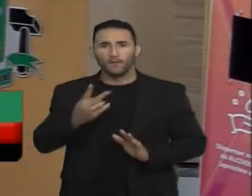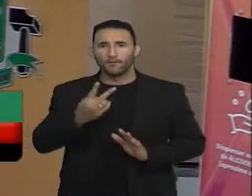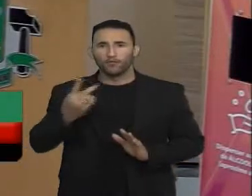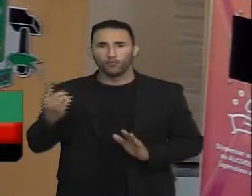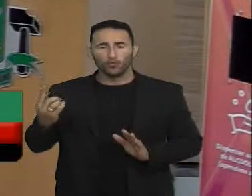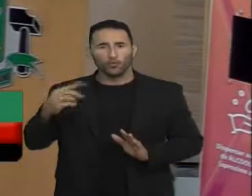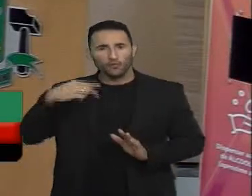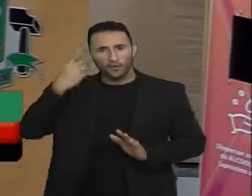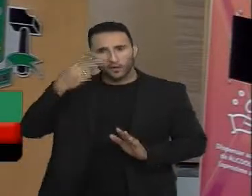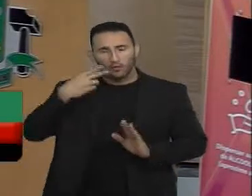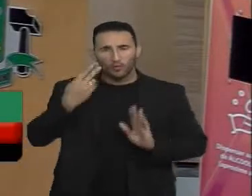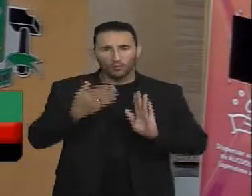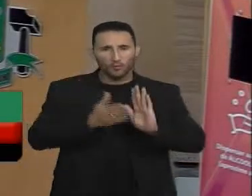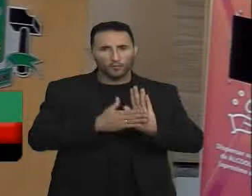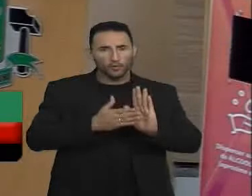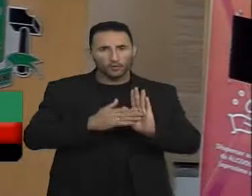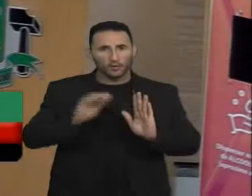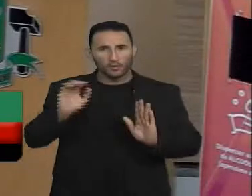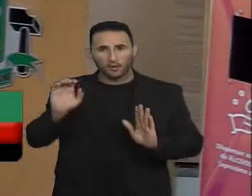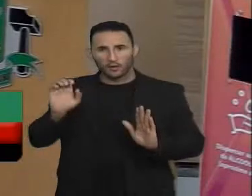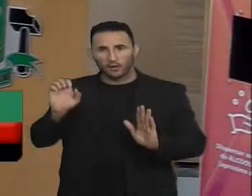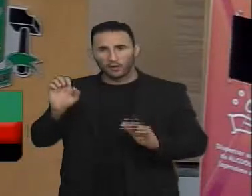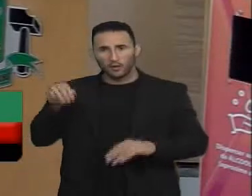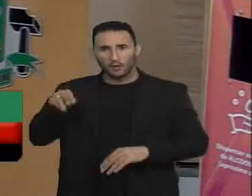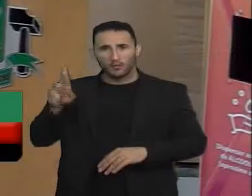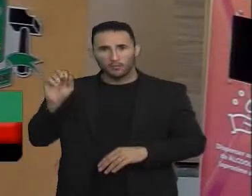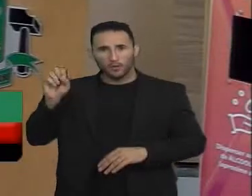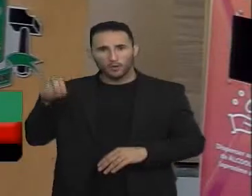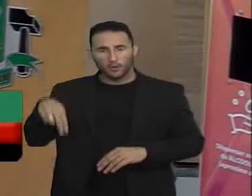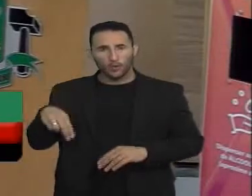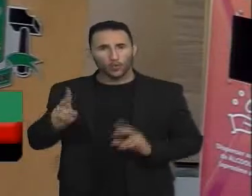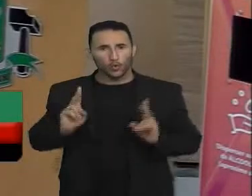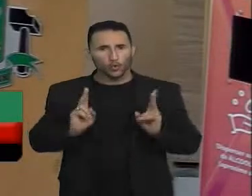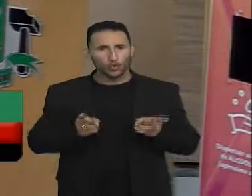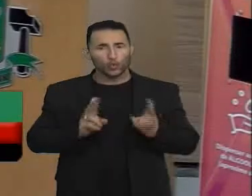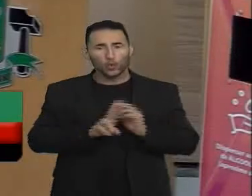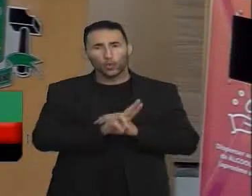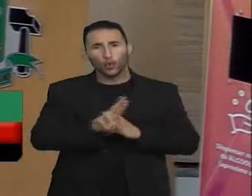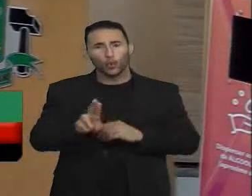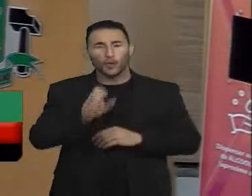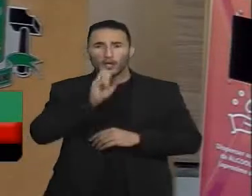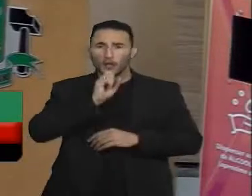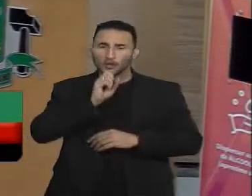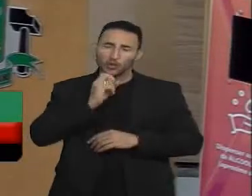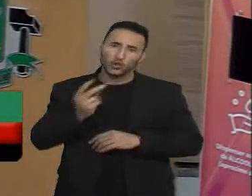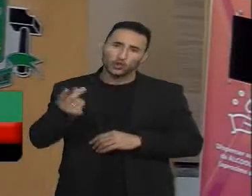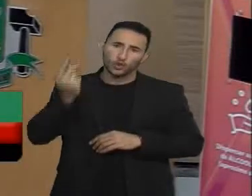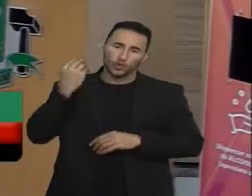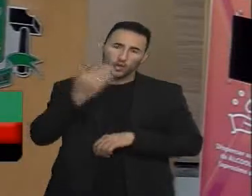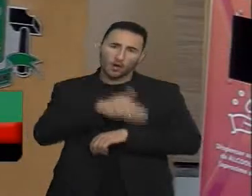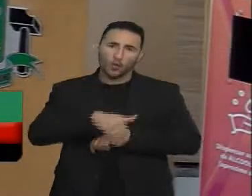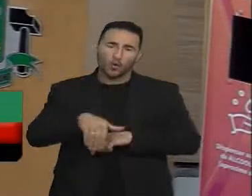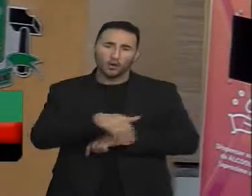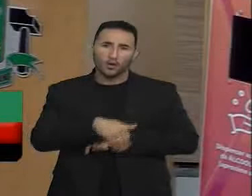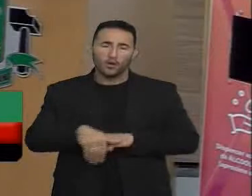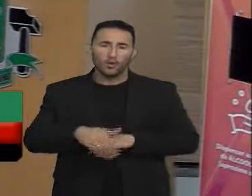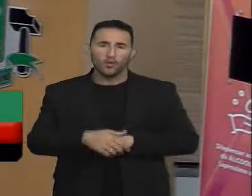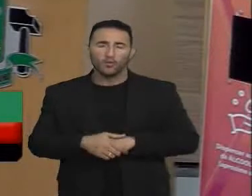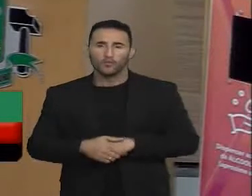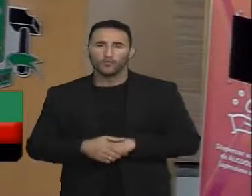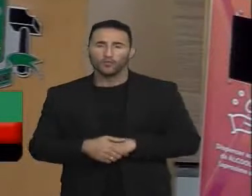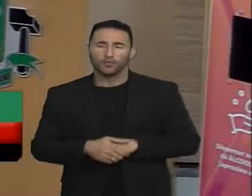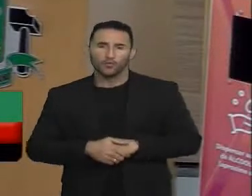de autoria do vereador Emerson Osasco, assim mantendo o nome anterior dessa rua.